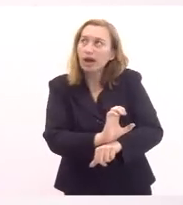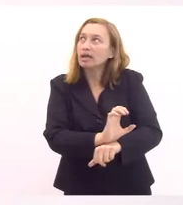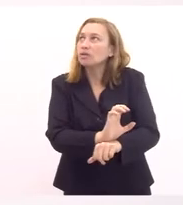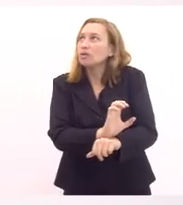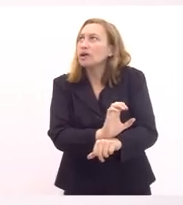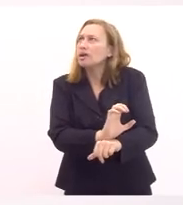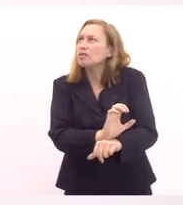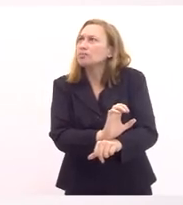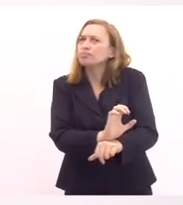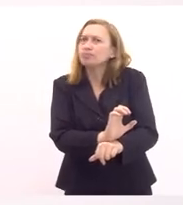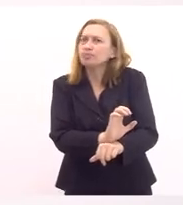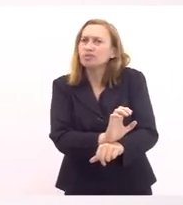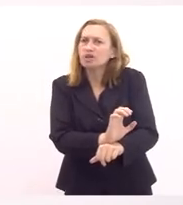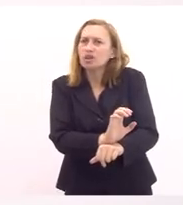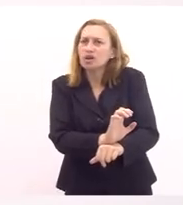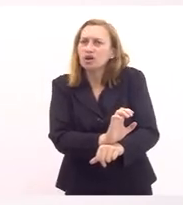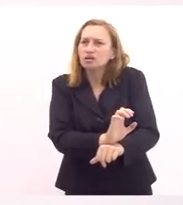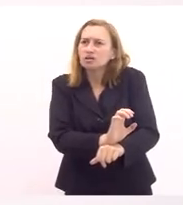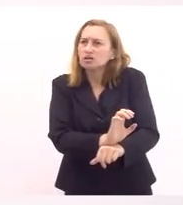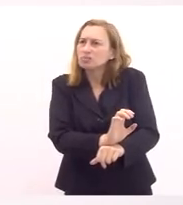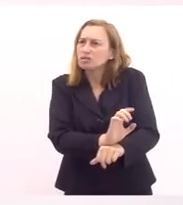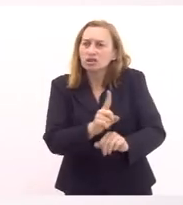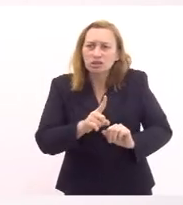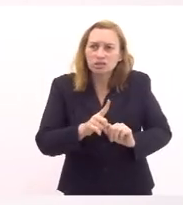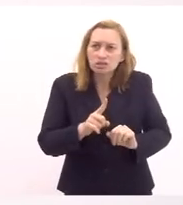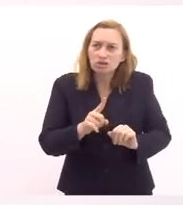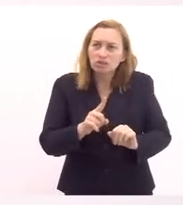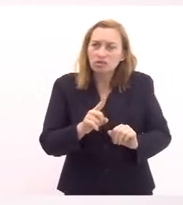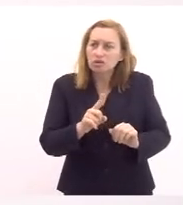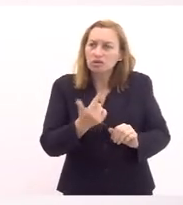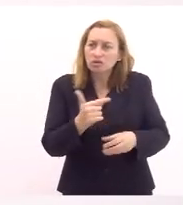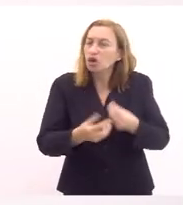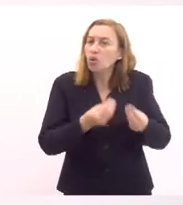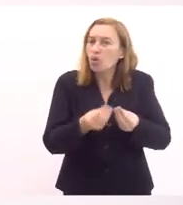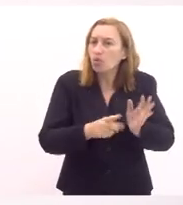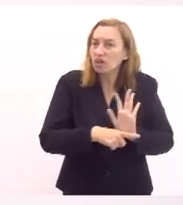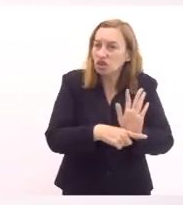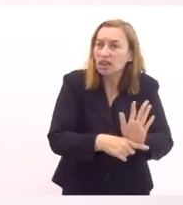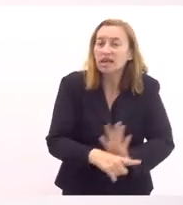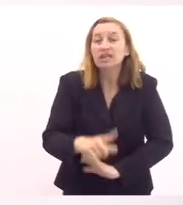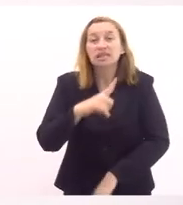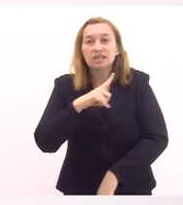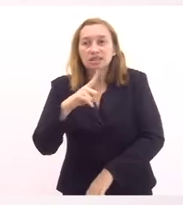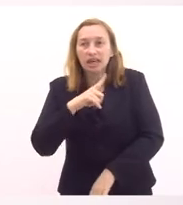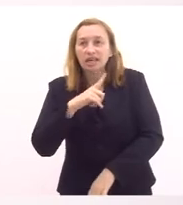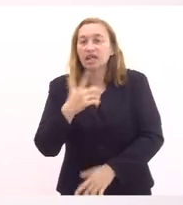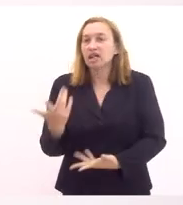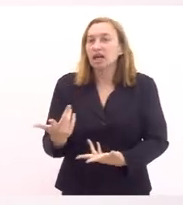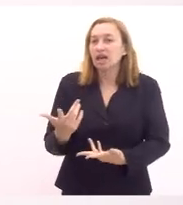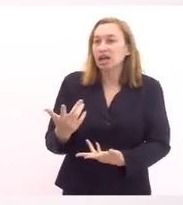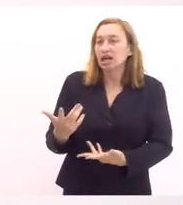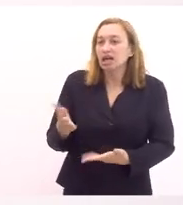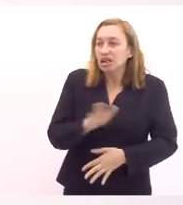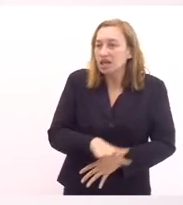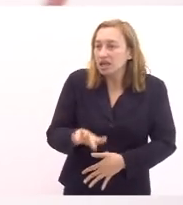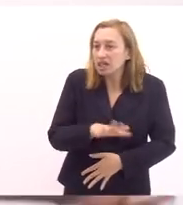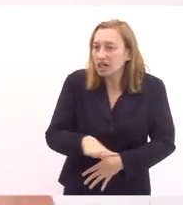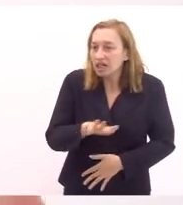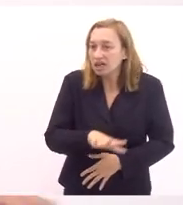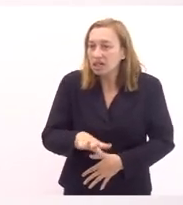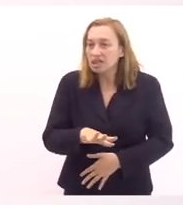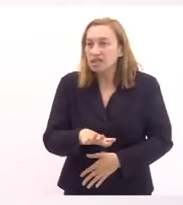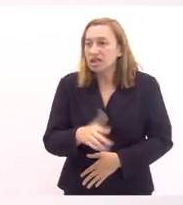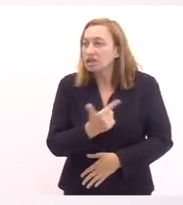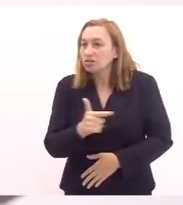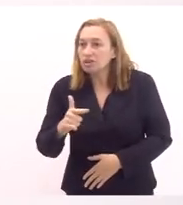não contempla então se a gente tem hoje crianças órfãs que estão a merecer dessa falta